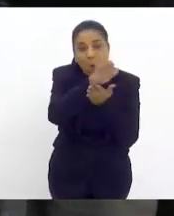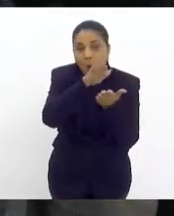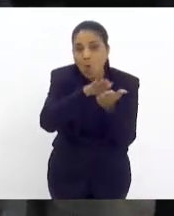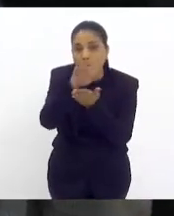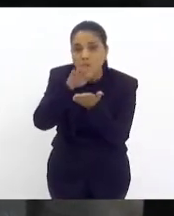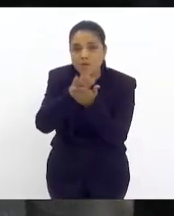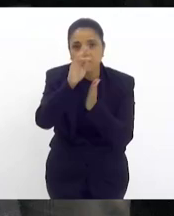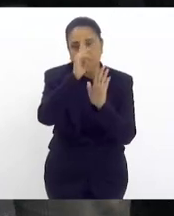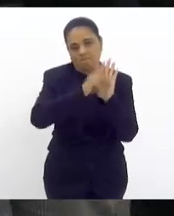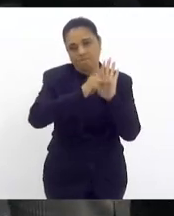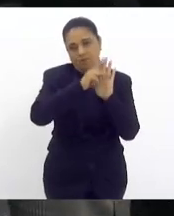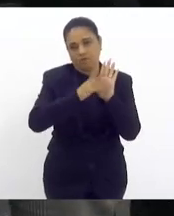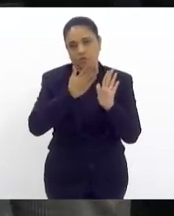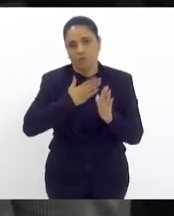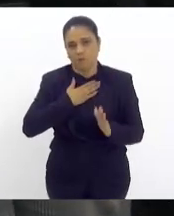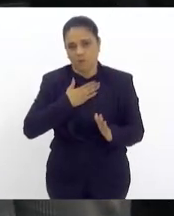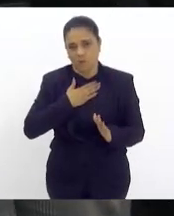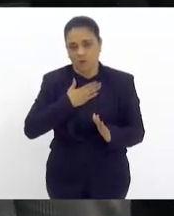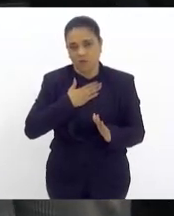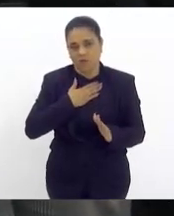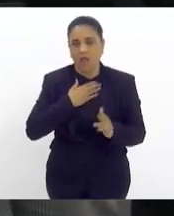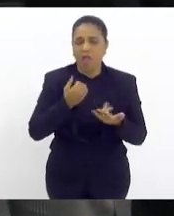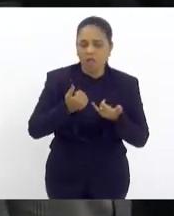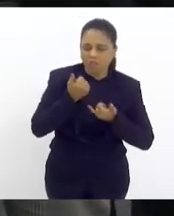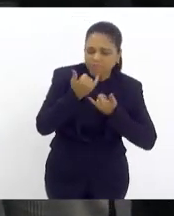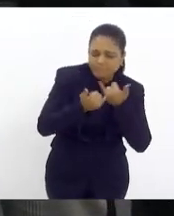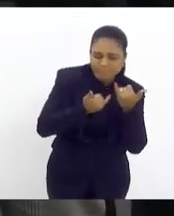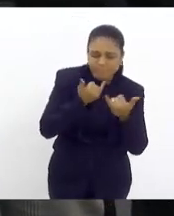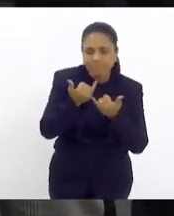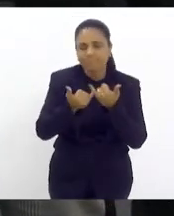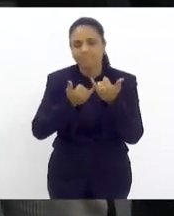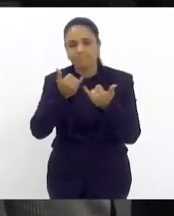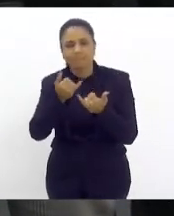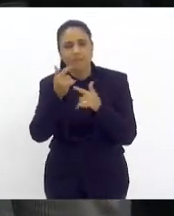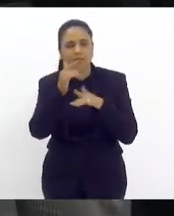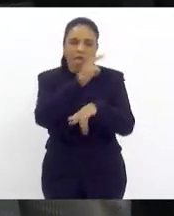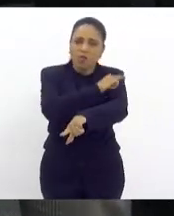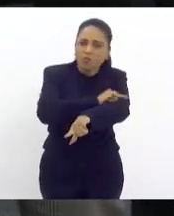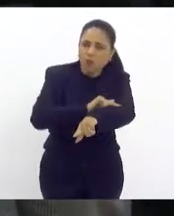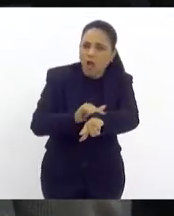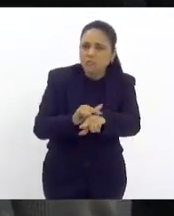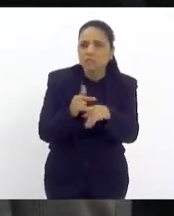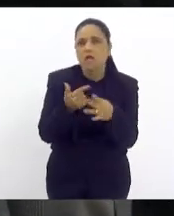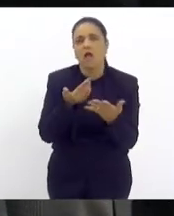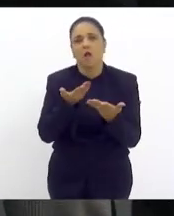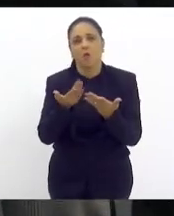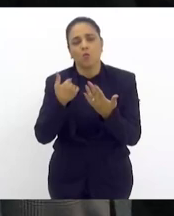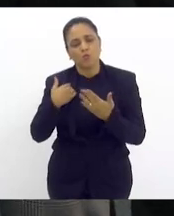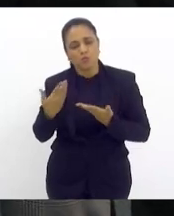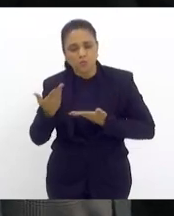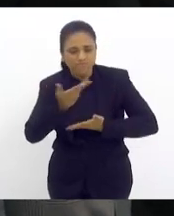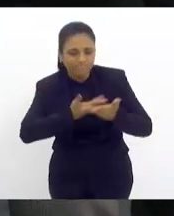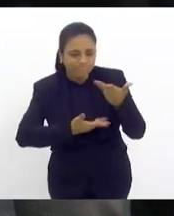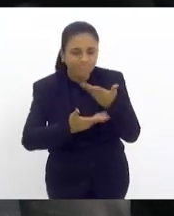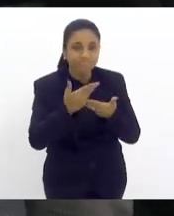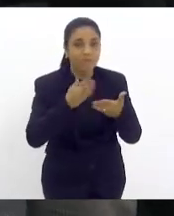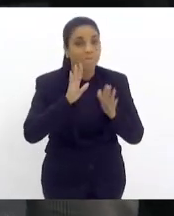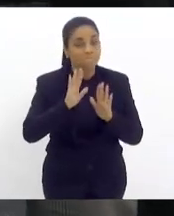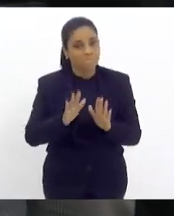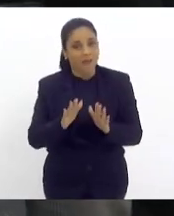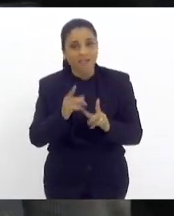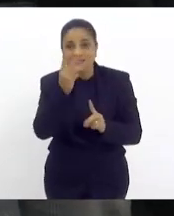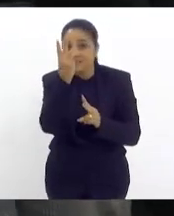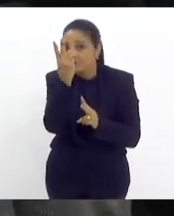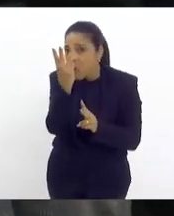Publique eu tenho levado na brincadeira na cortesia Afinal nós somos todos colega mas quase